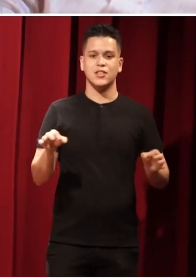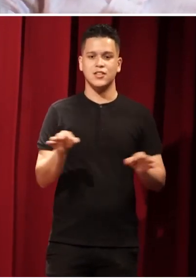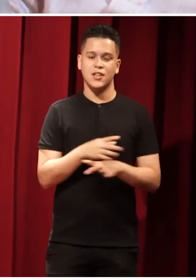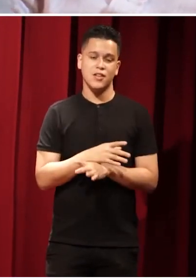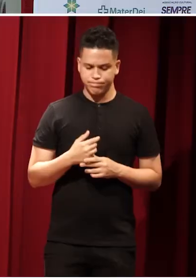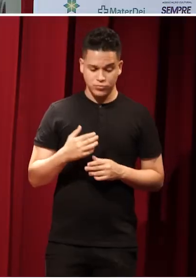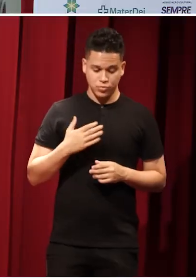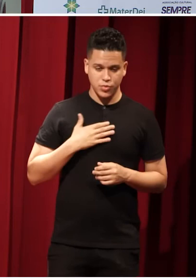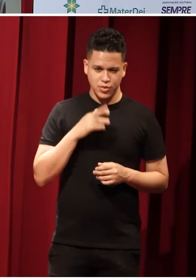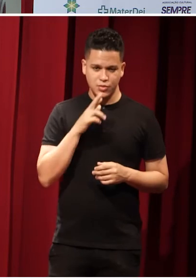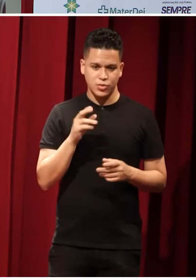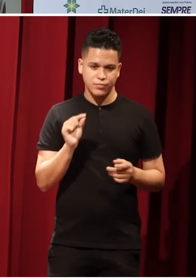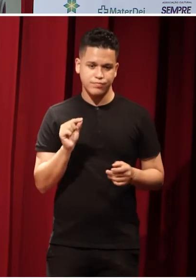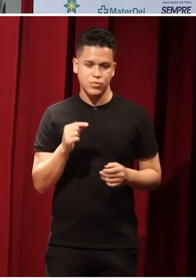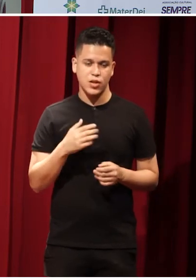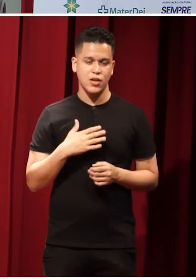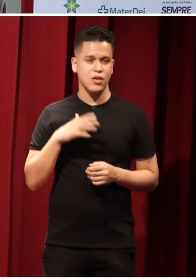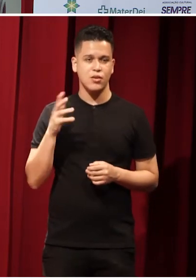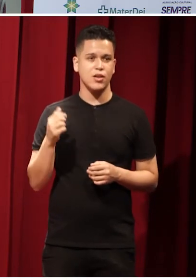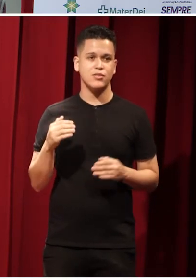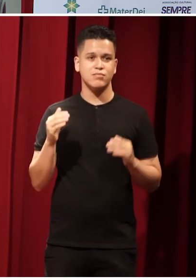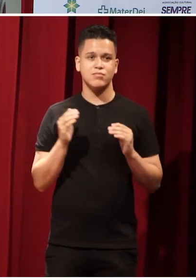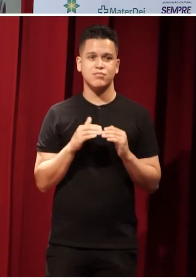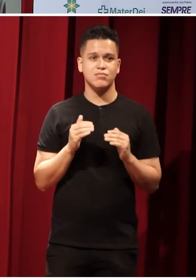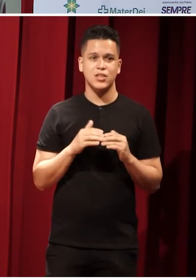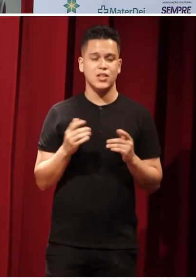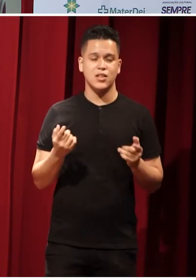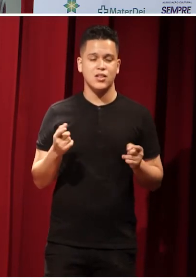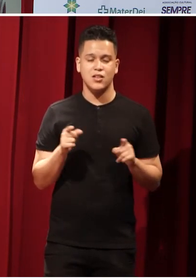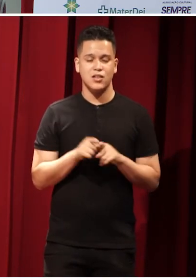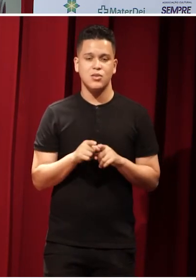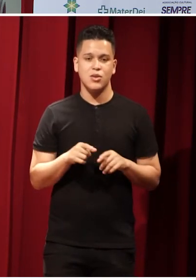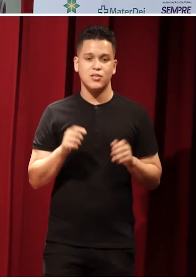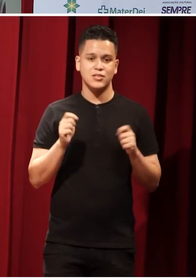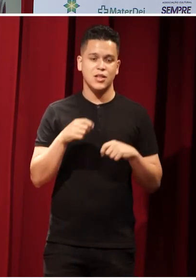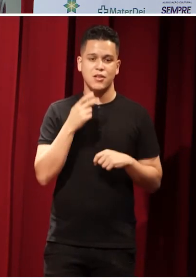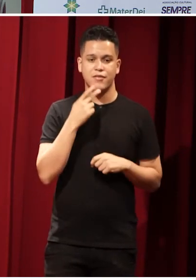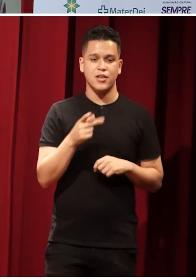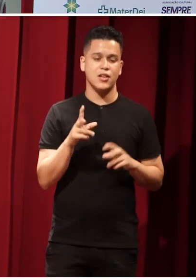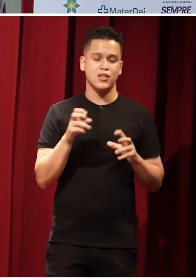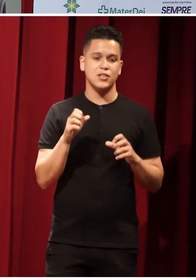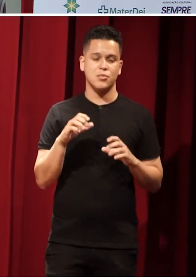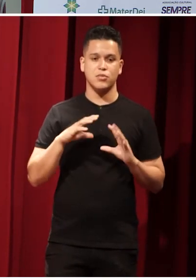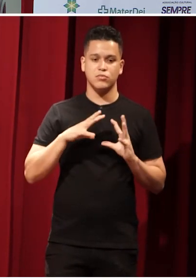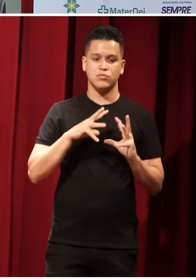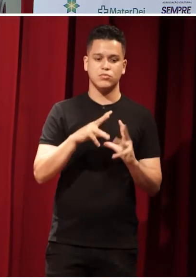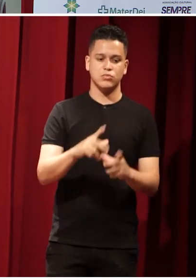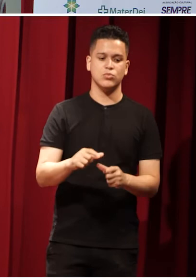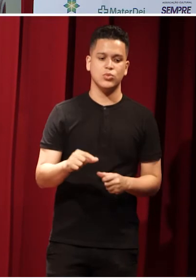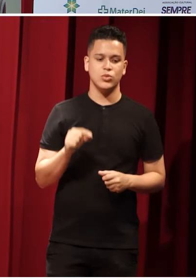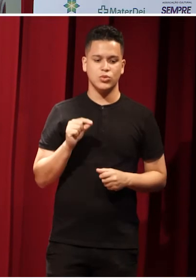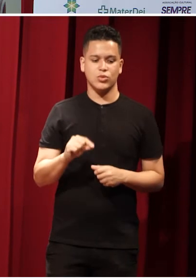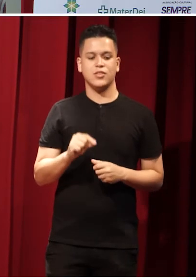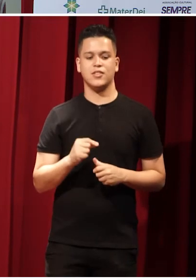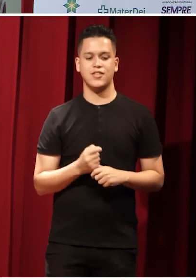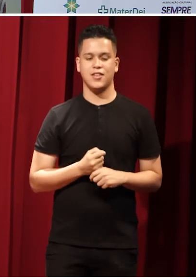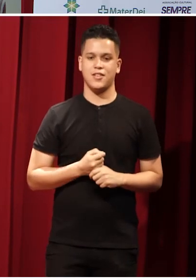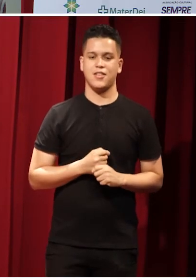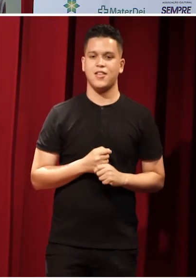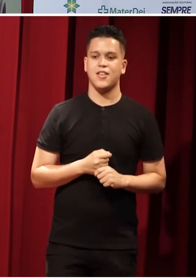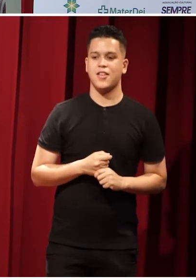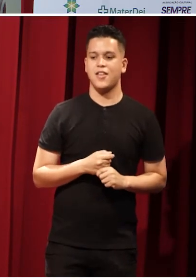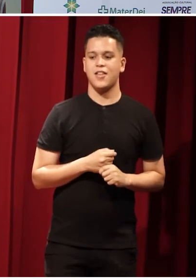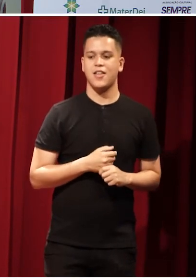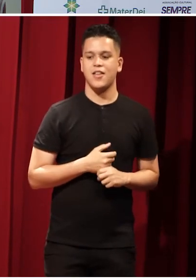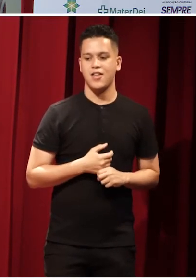otimistas. Eu acho que o mesmo poderia ser dito com relação, por exemplo, no nível global,